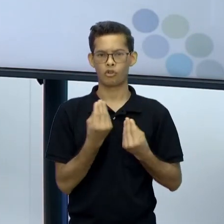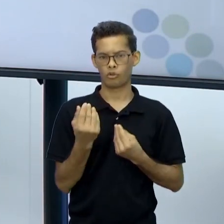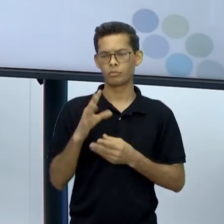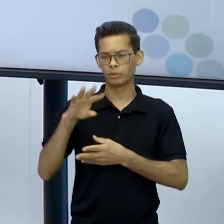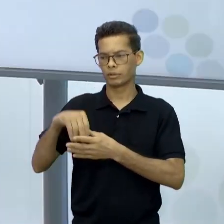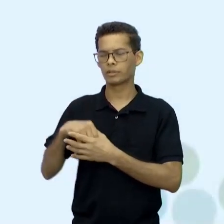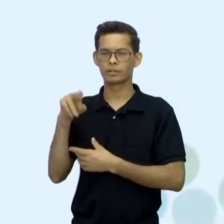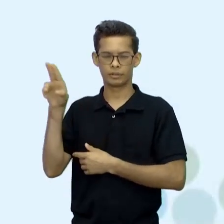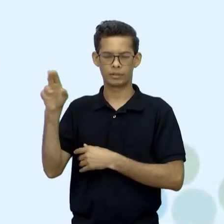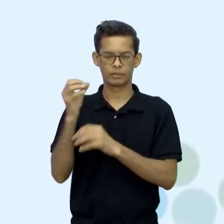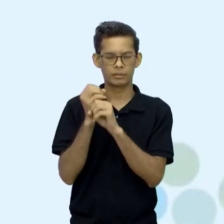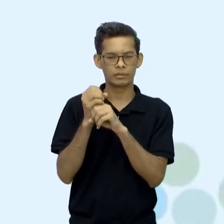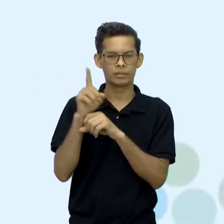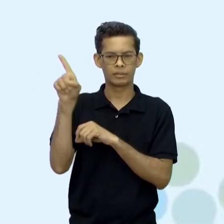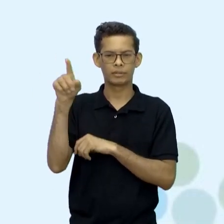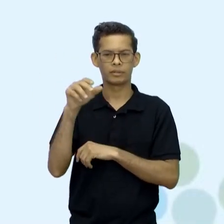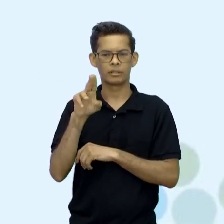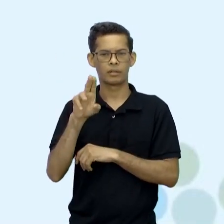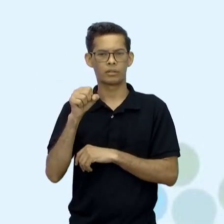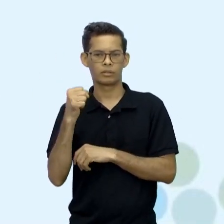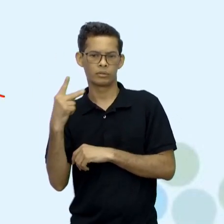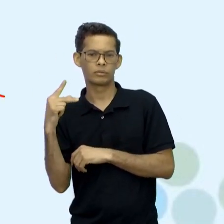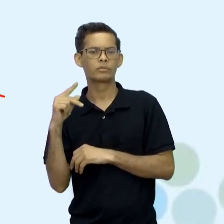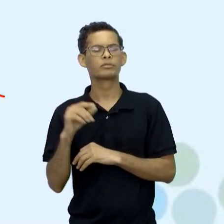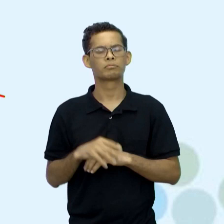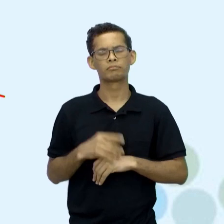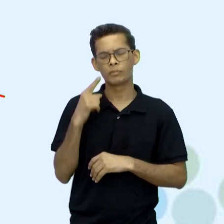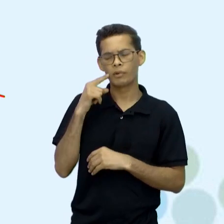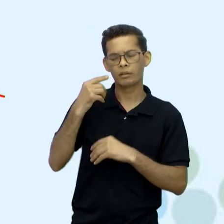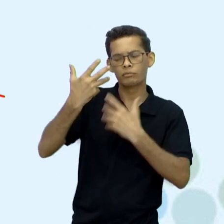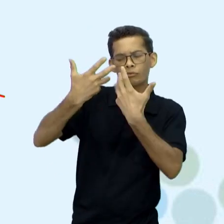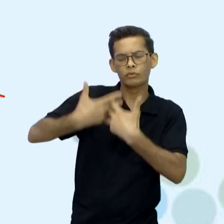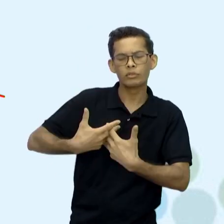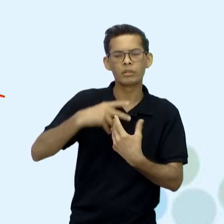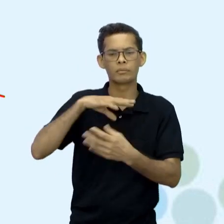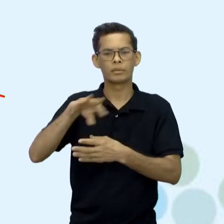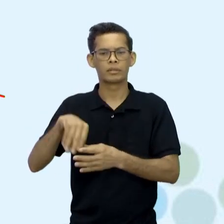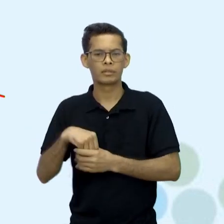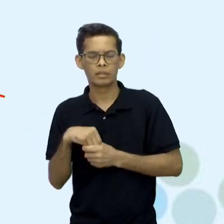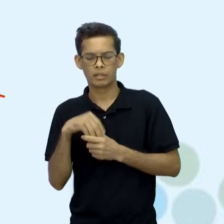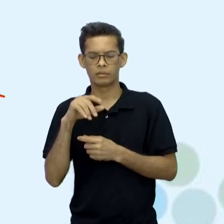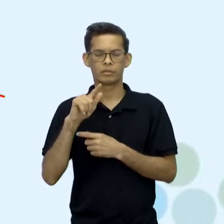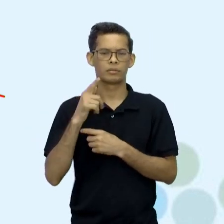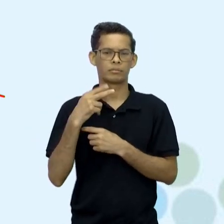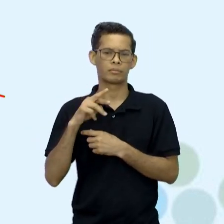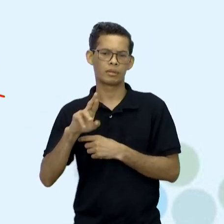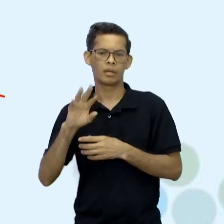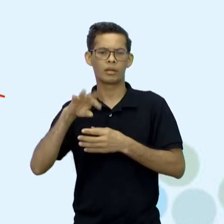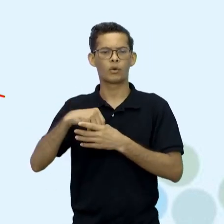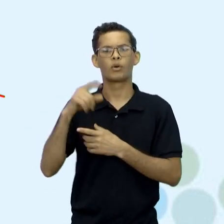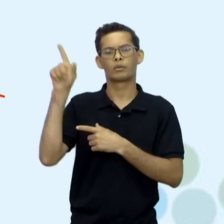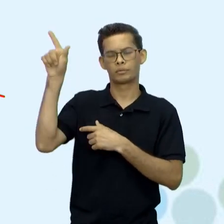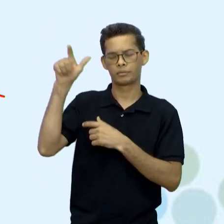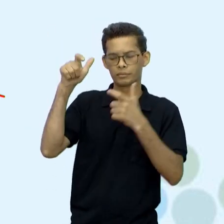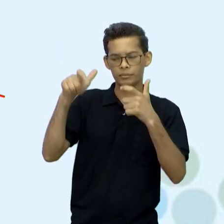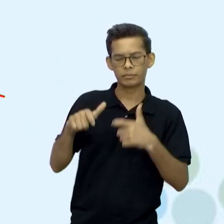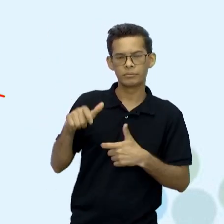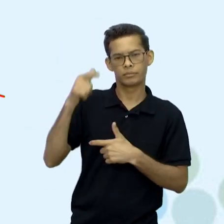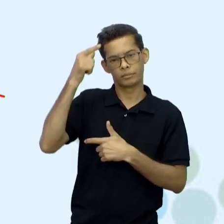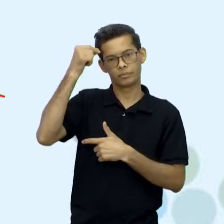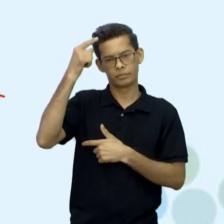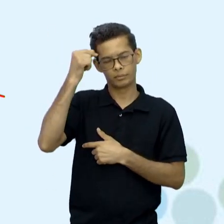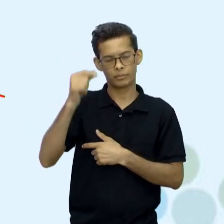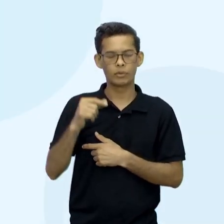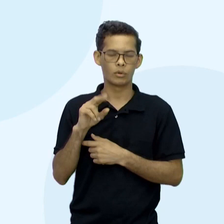da USP. Ó, entendeu o funcionamento do GPR na aula prática lá no IAG USP, beleza? Mas não